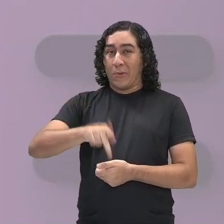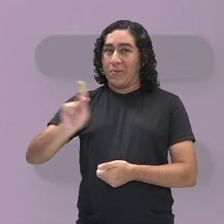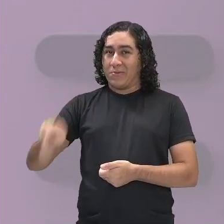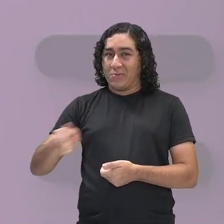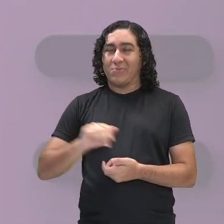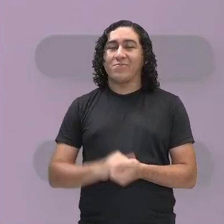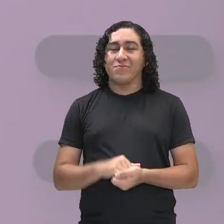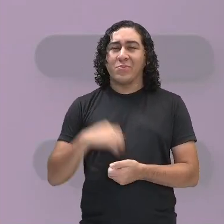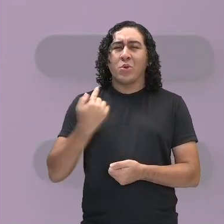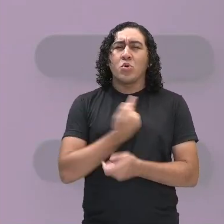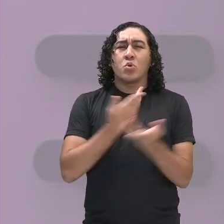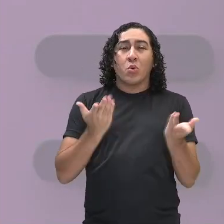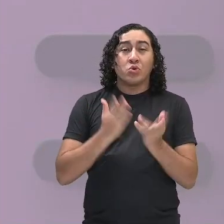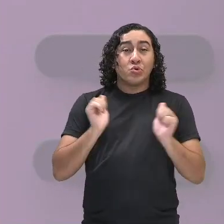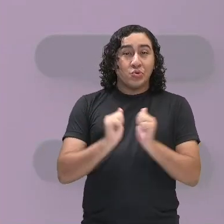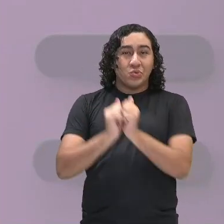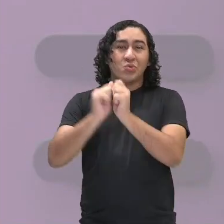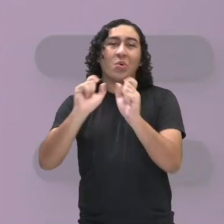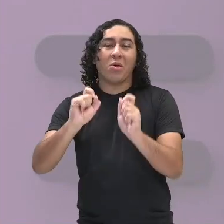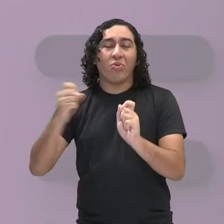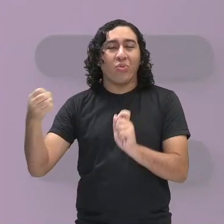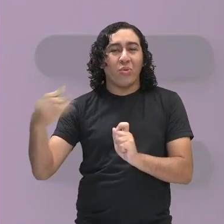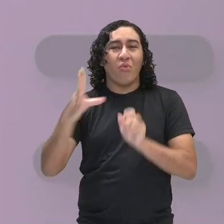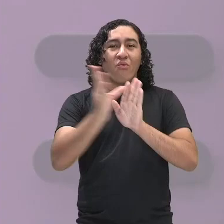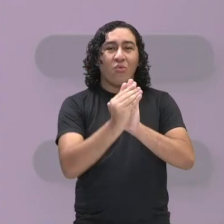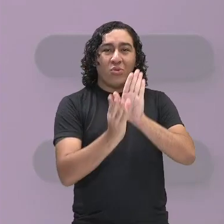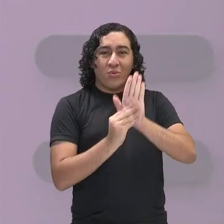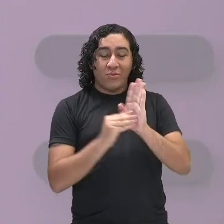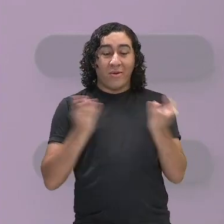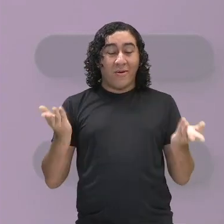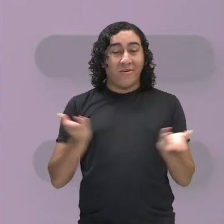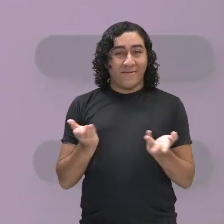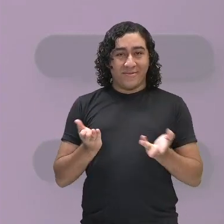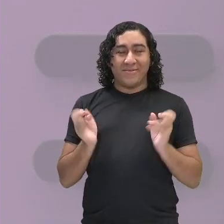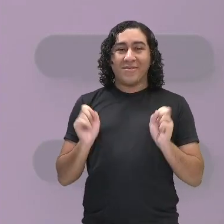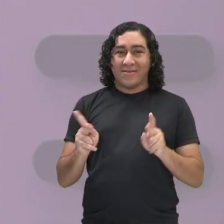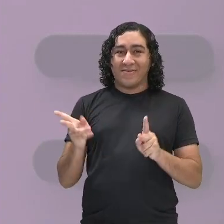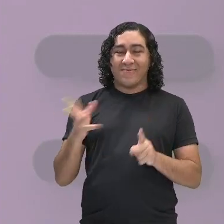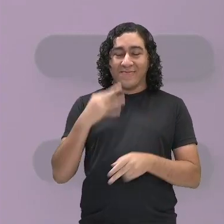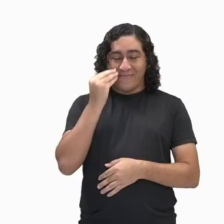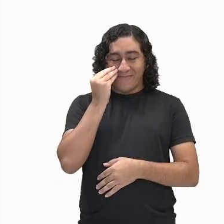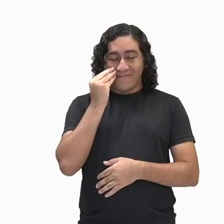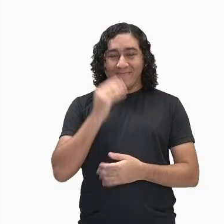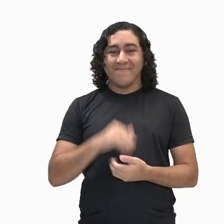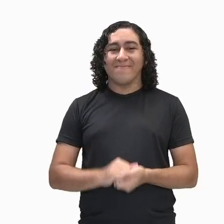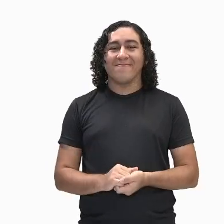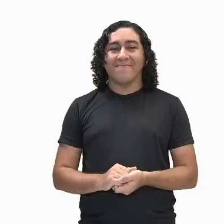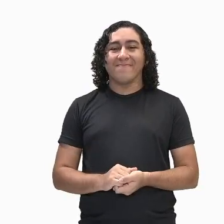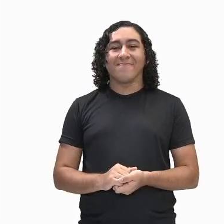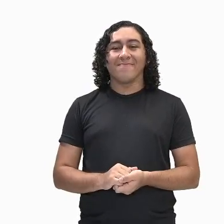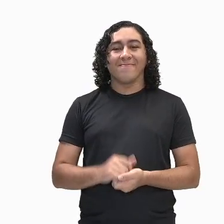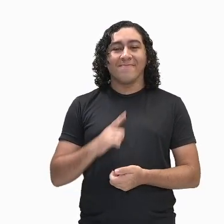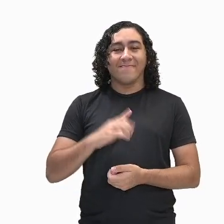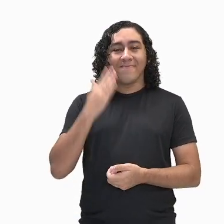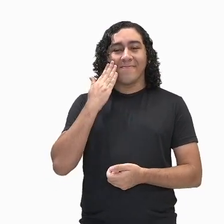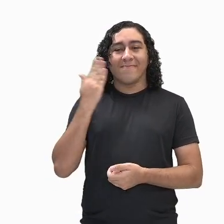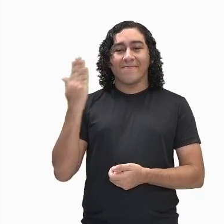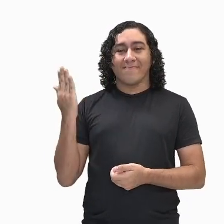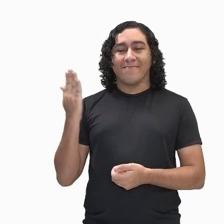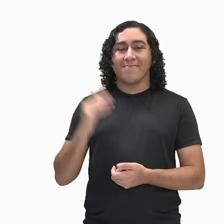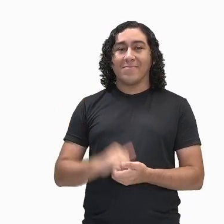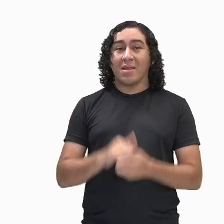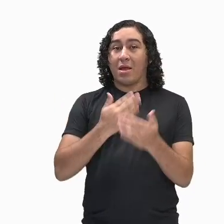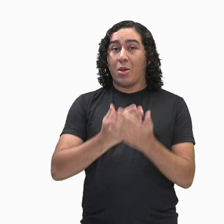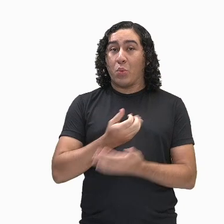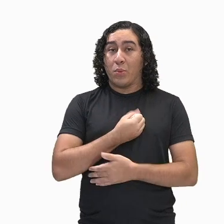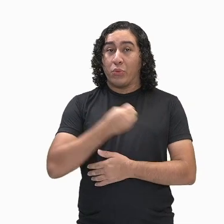iremos acompanhar um novo conteúdo nessa nossa aula de hoje. Acompanha comigo. Aí está, aula de